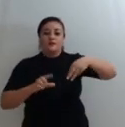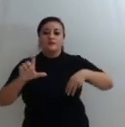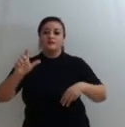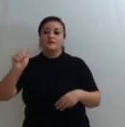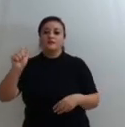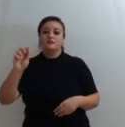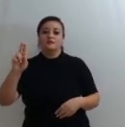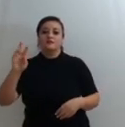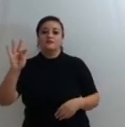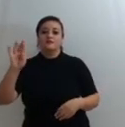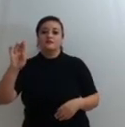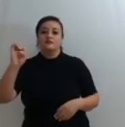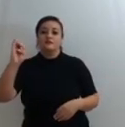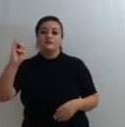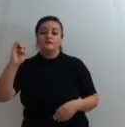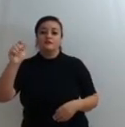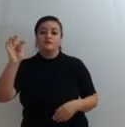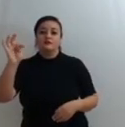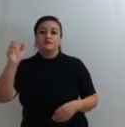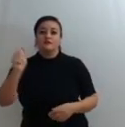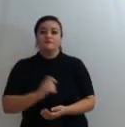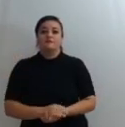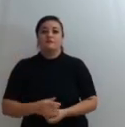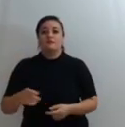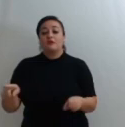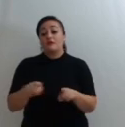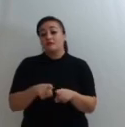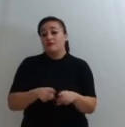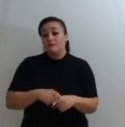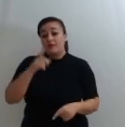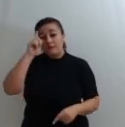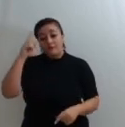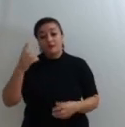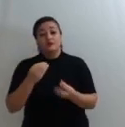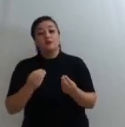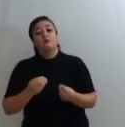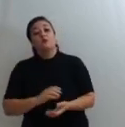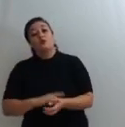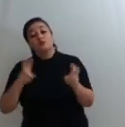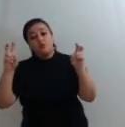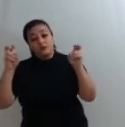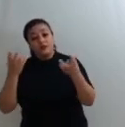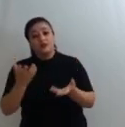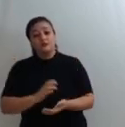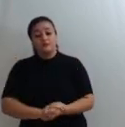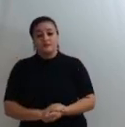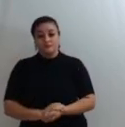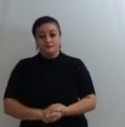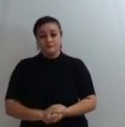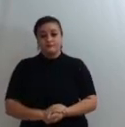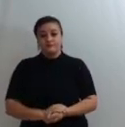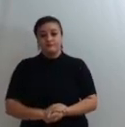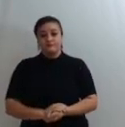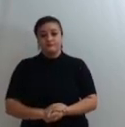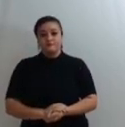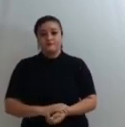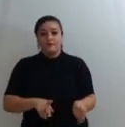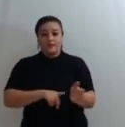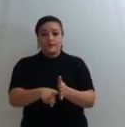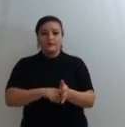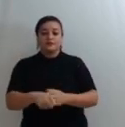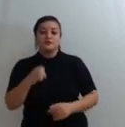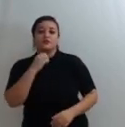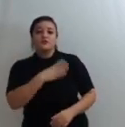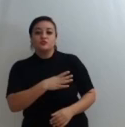Senhor presidente, eu também pensei muito nesse assunto, nessa questão nova trazida pela